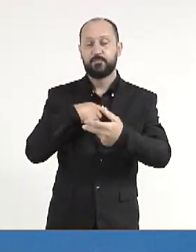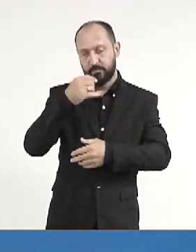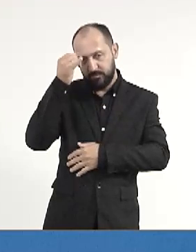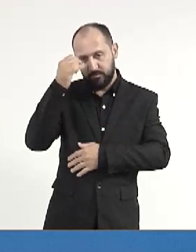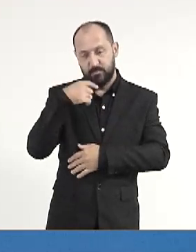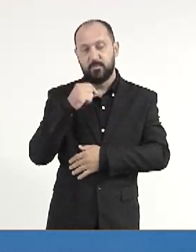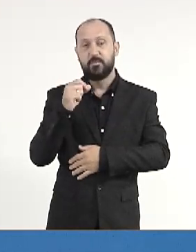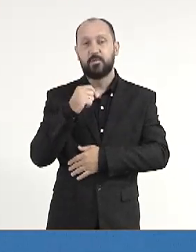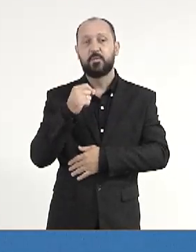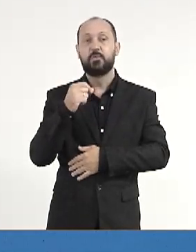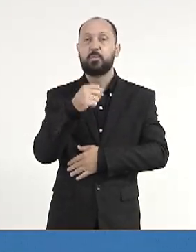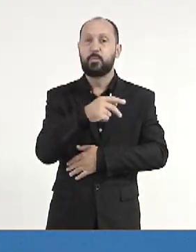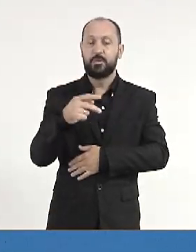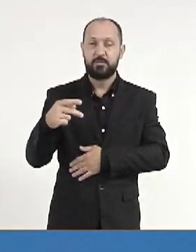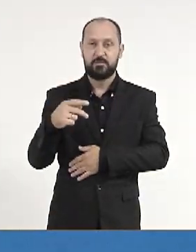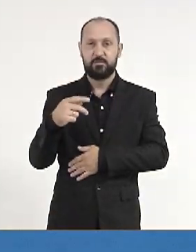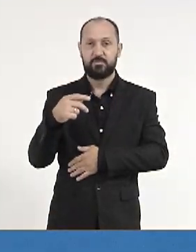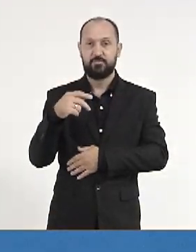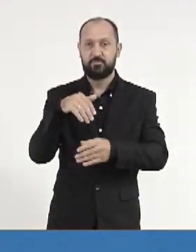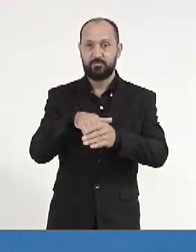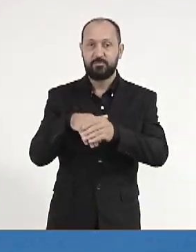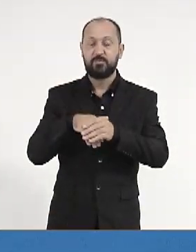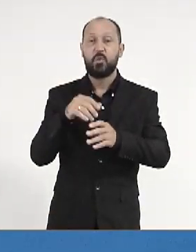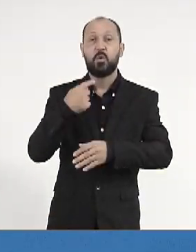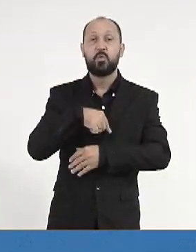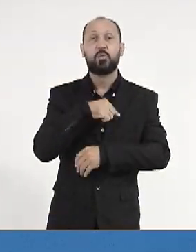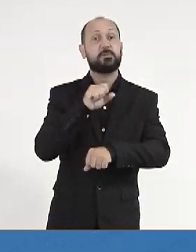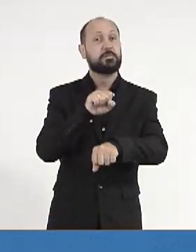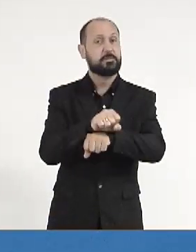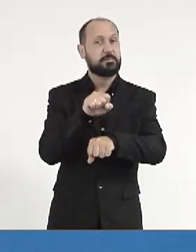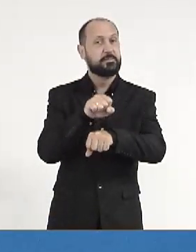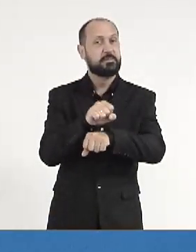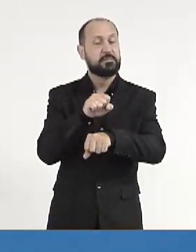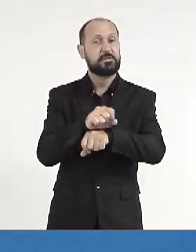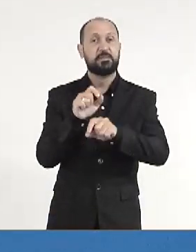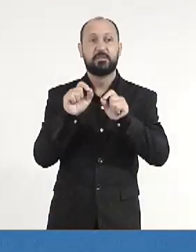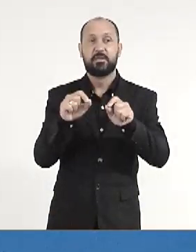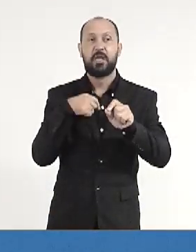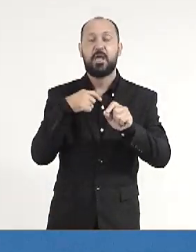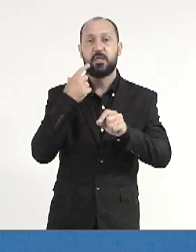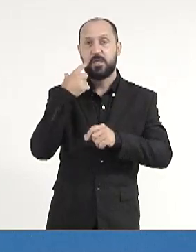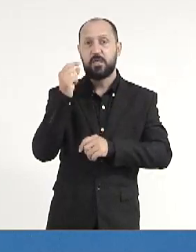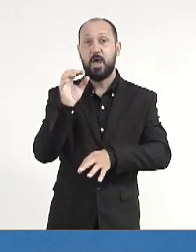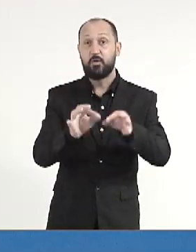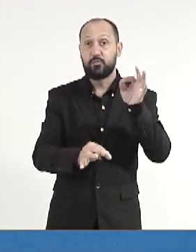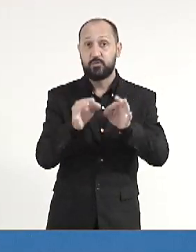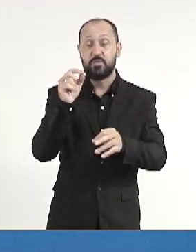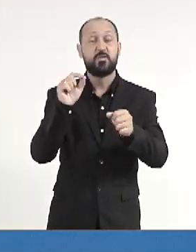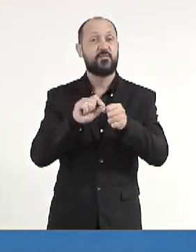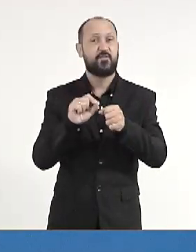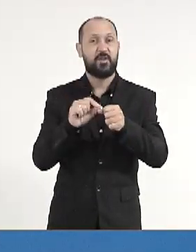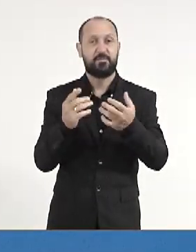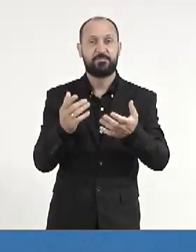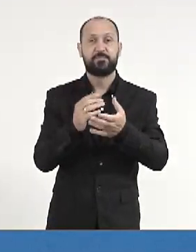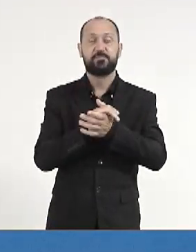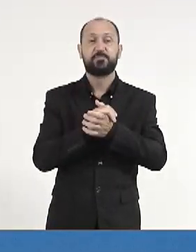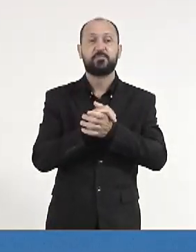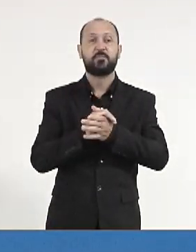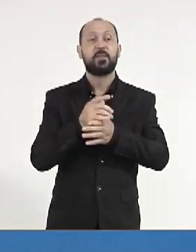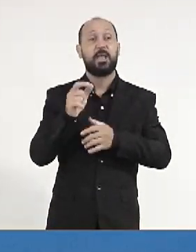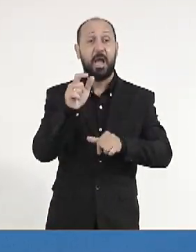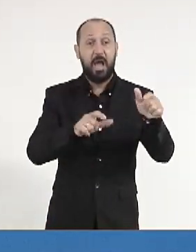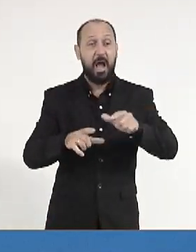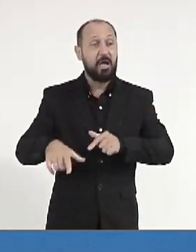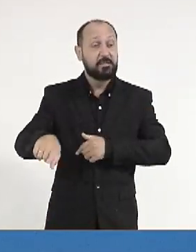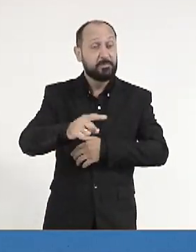a posse do presidente eleito. Nós esperamos que a justiça seja feita, que todas as